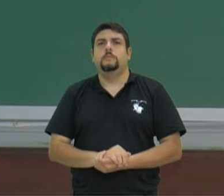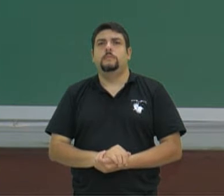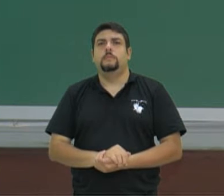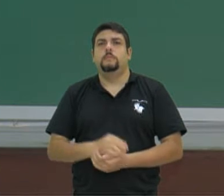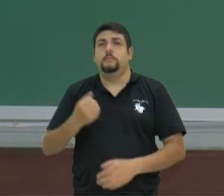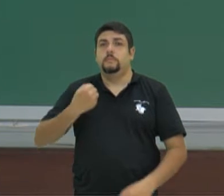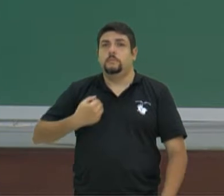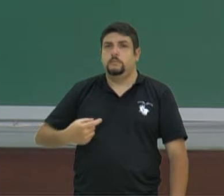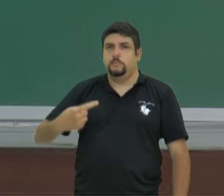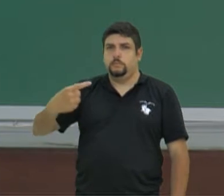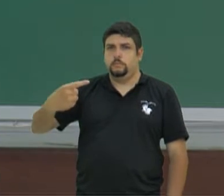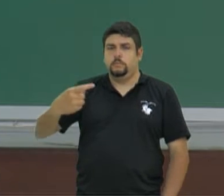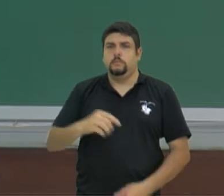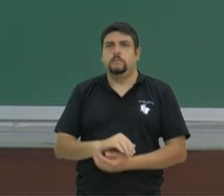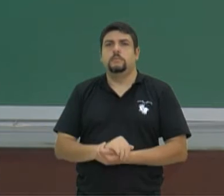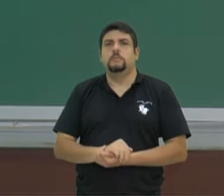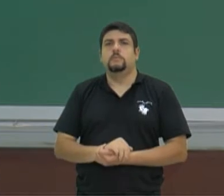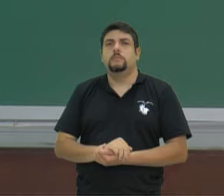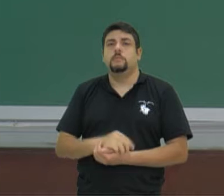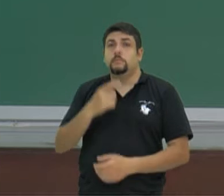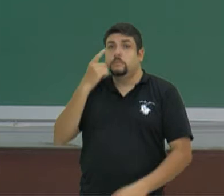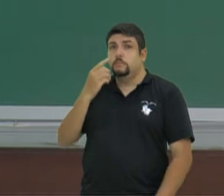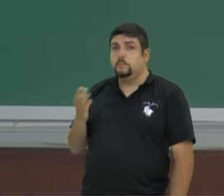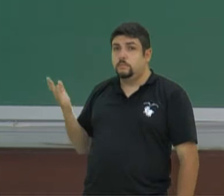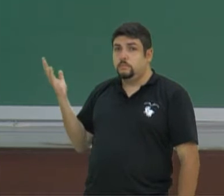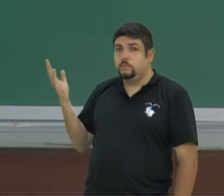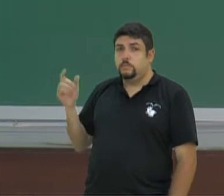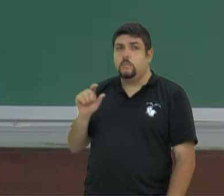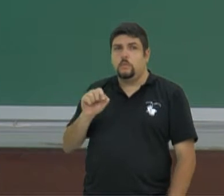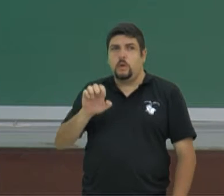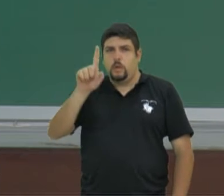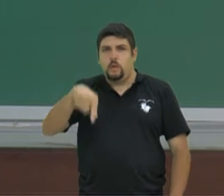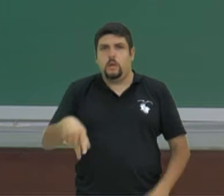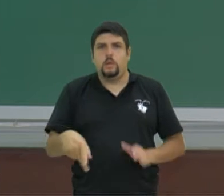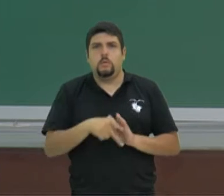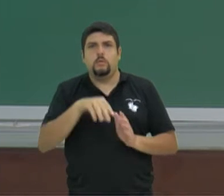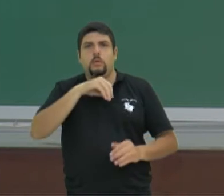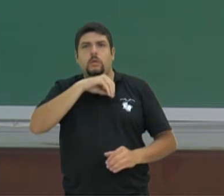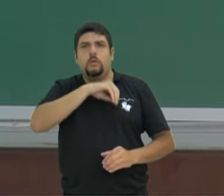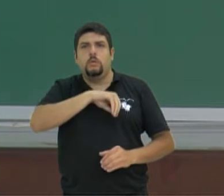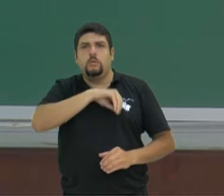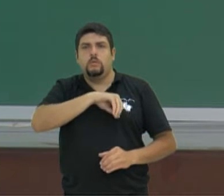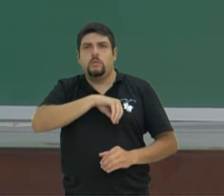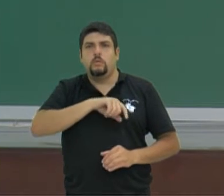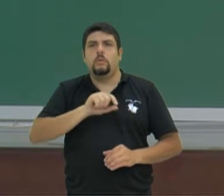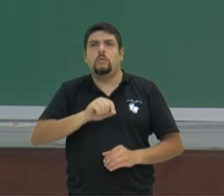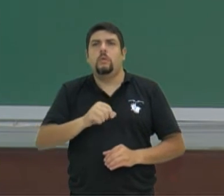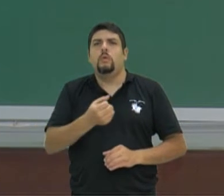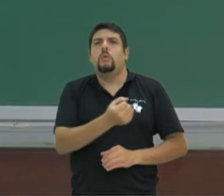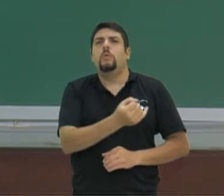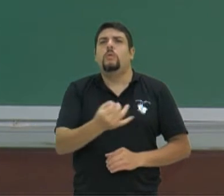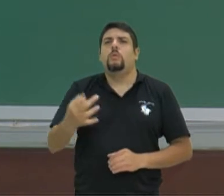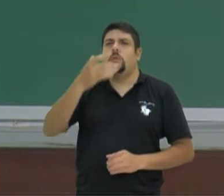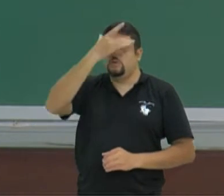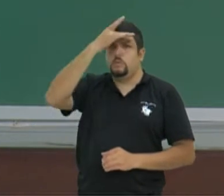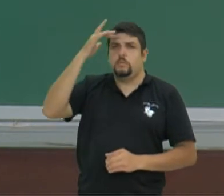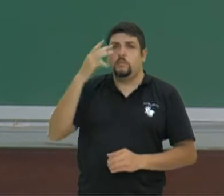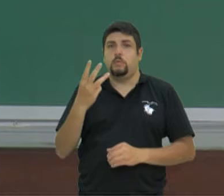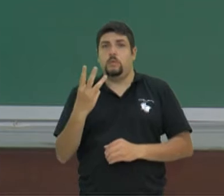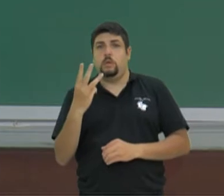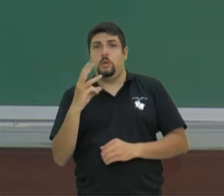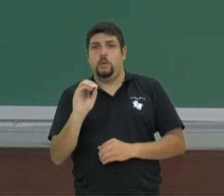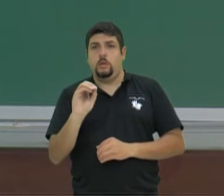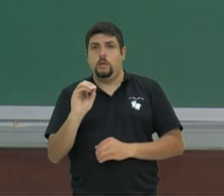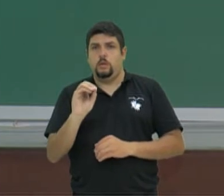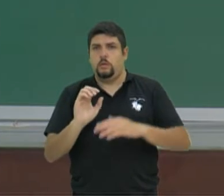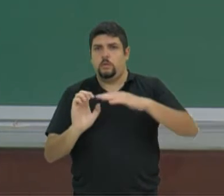Número 1. Os valores abaixo representam a renda em salários mínimos de 30 funcionários de uma empresa. Ou seja, essa quantidade aqui